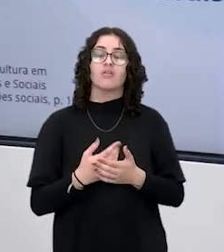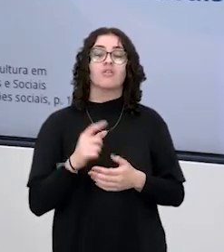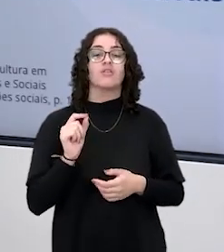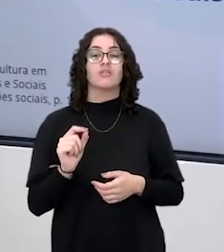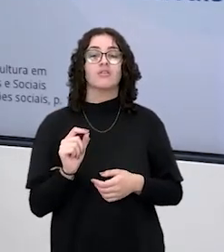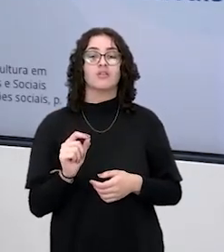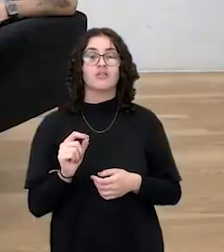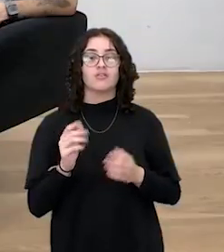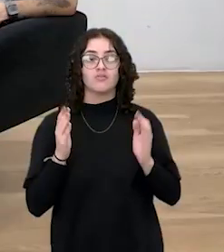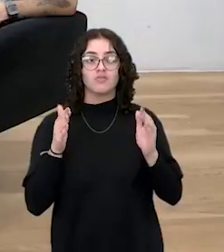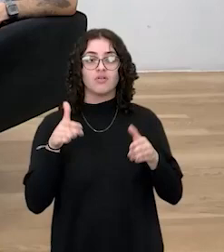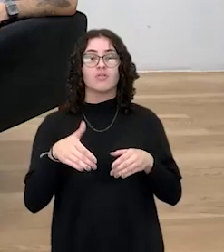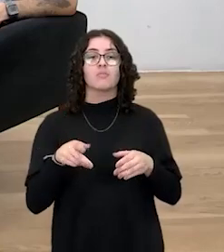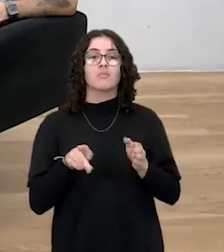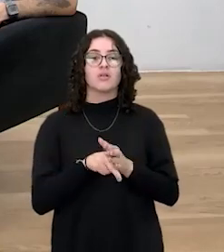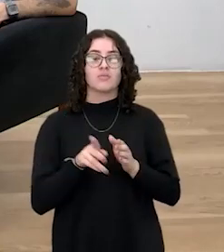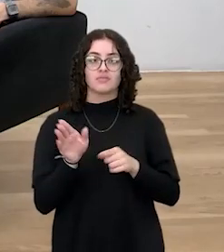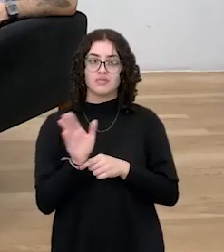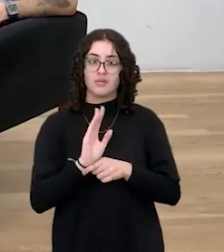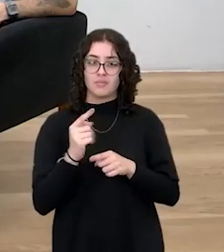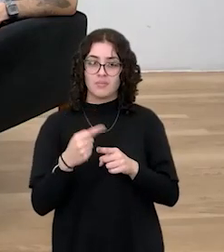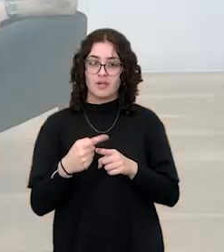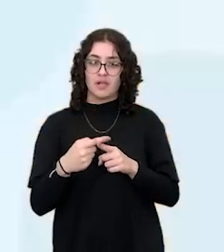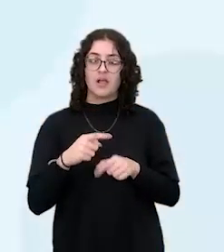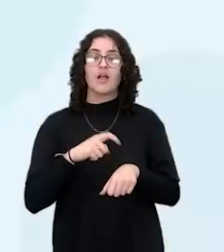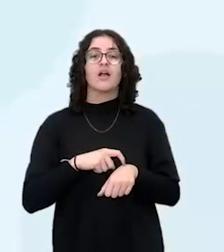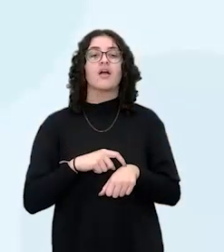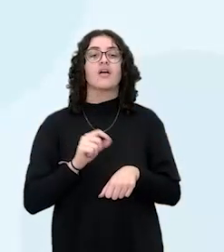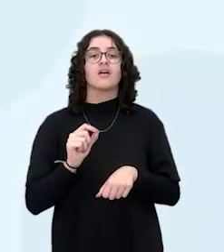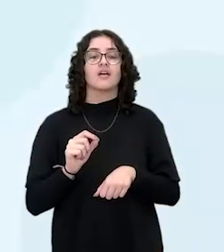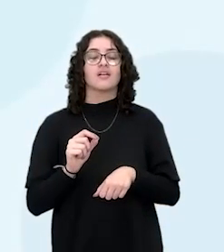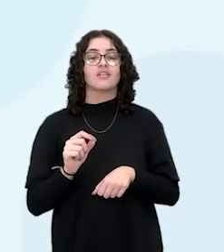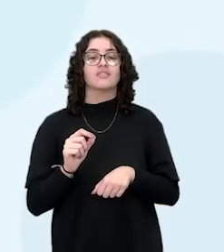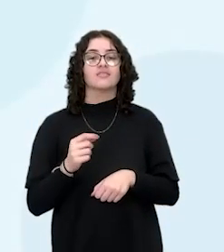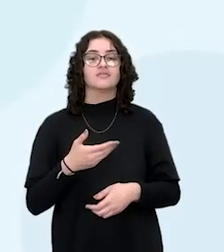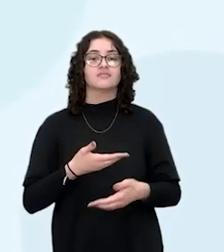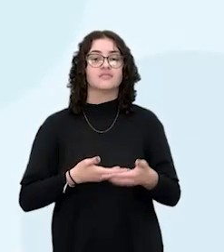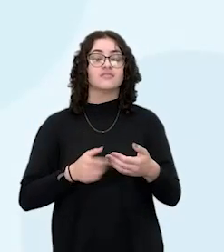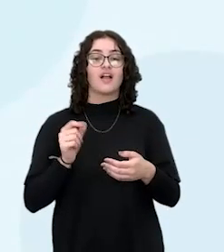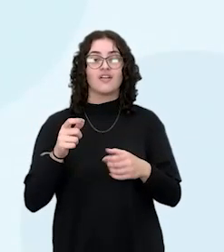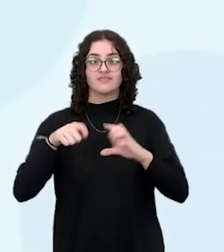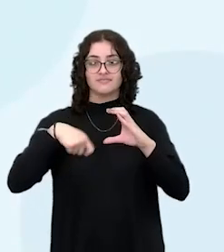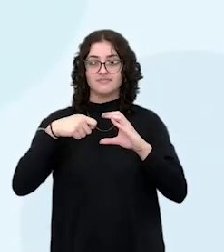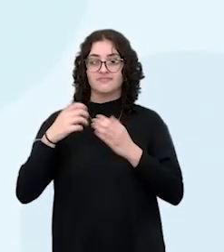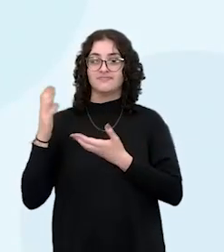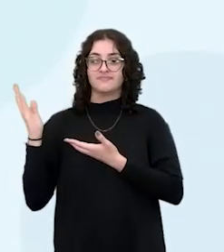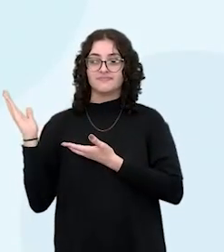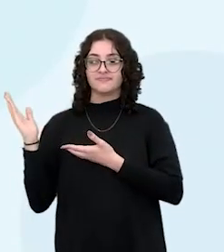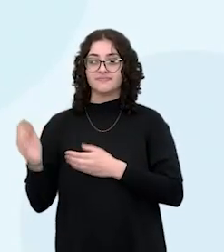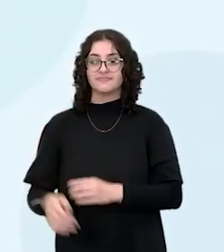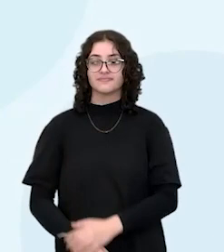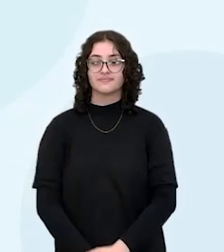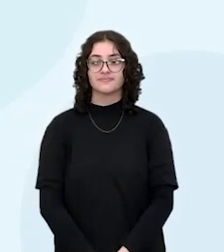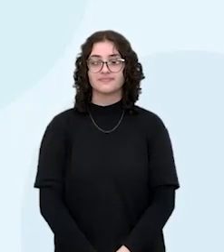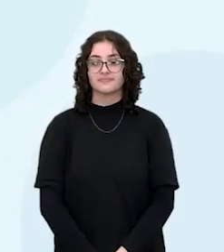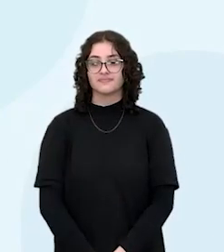mais nos festivais de cinema, porque agora é o momento da vinhetinha. Vamos lá, produça!